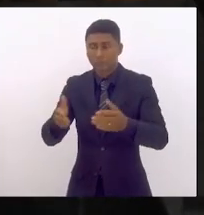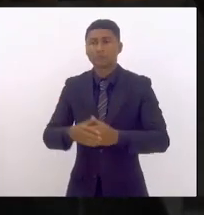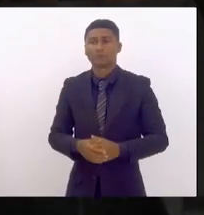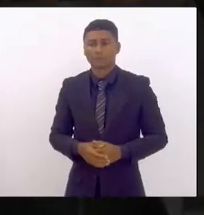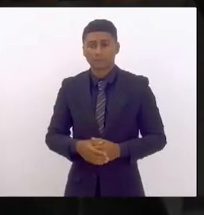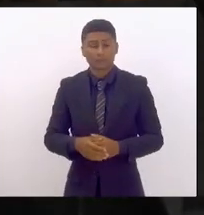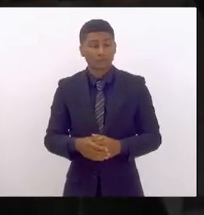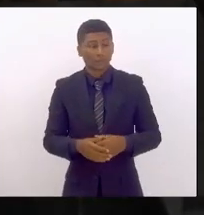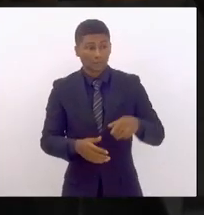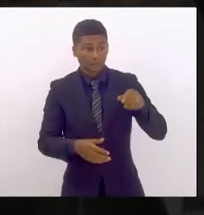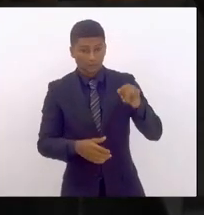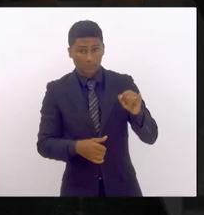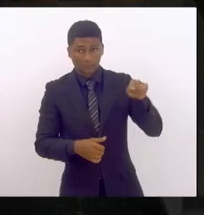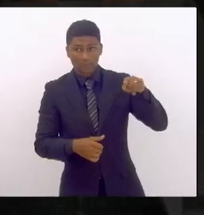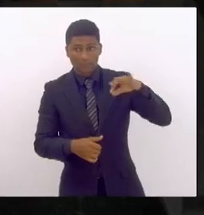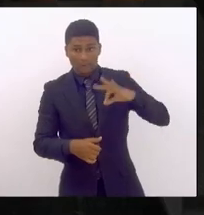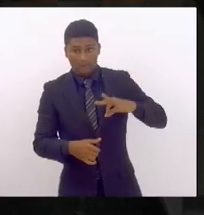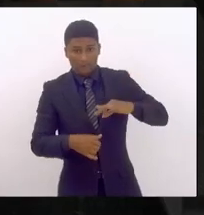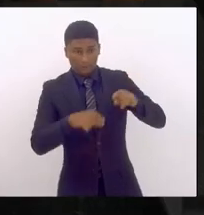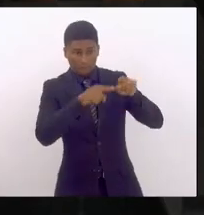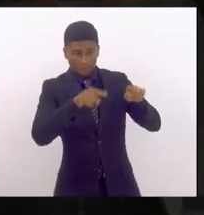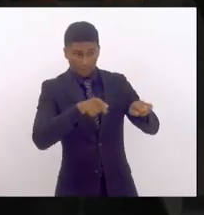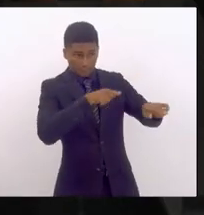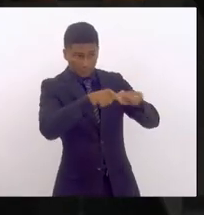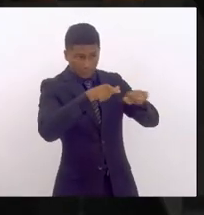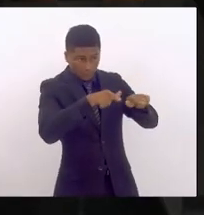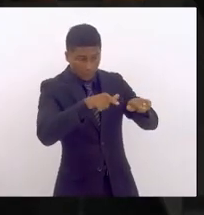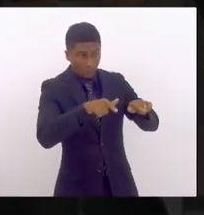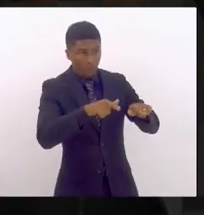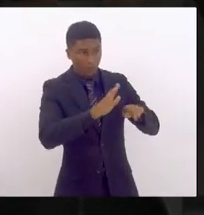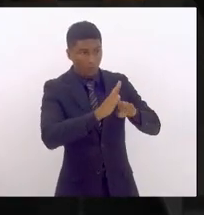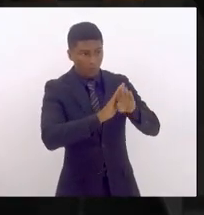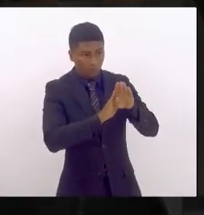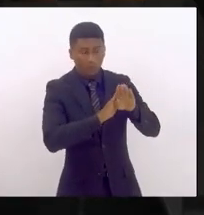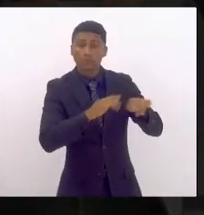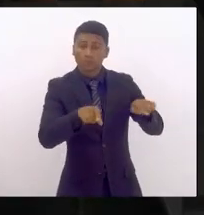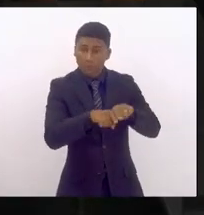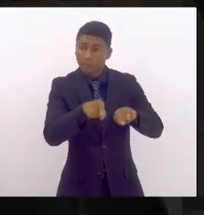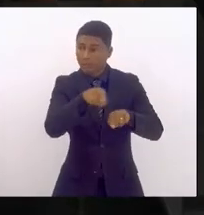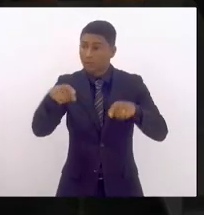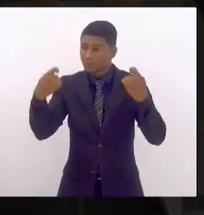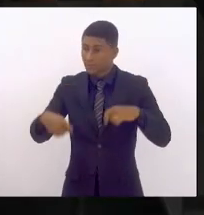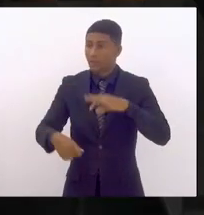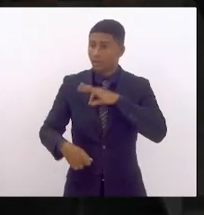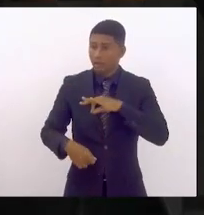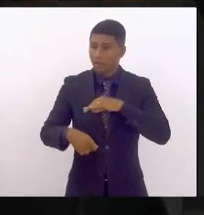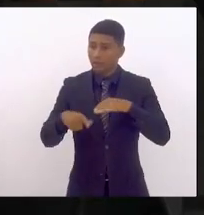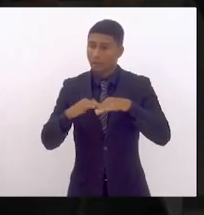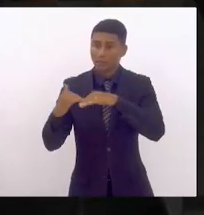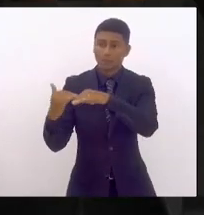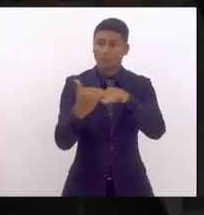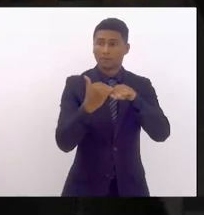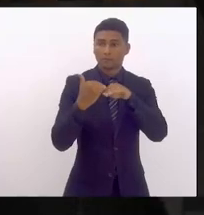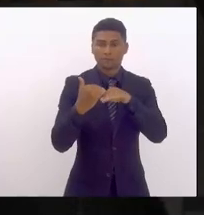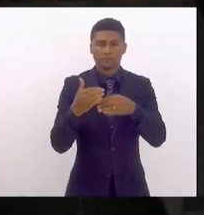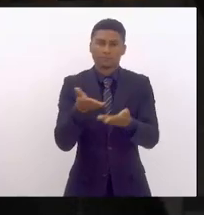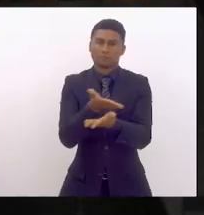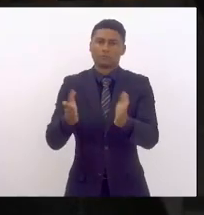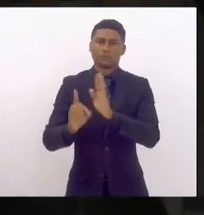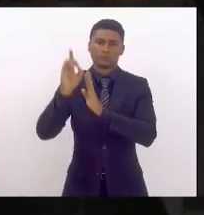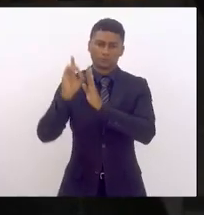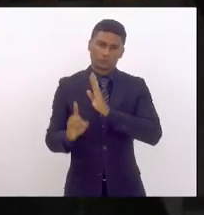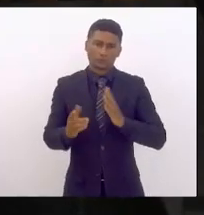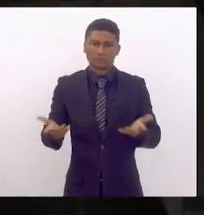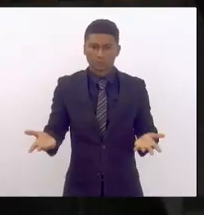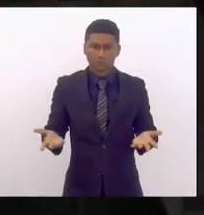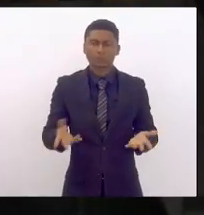é reajustado ele também tem que ser mas não é aqueles que tem direito mas não é